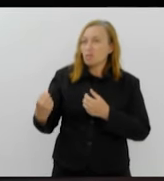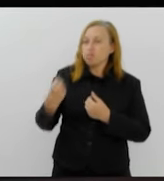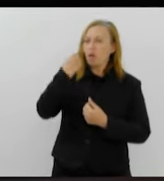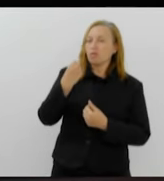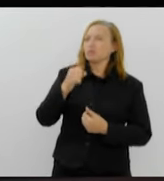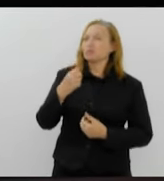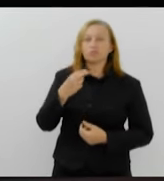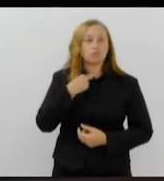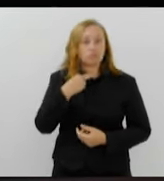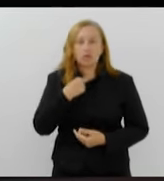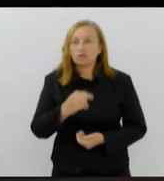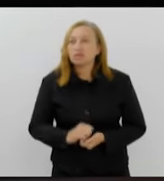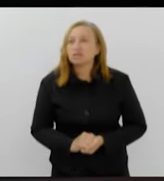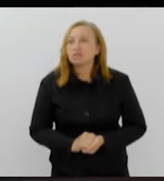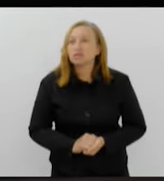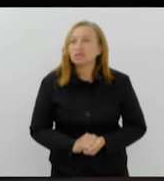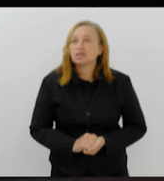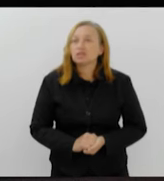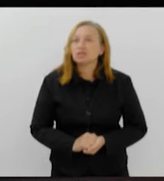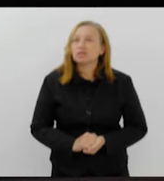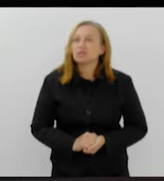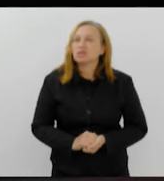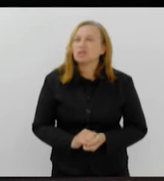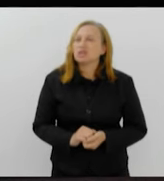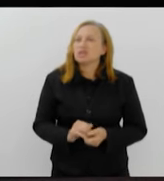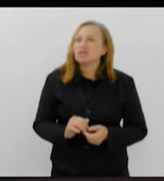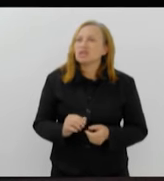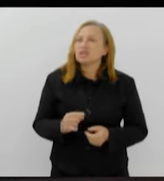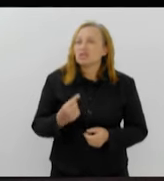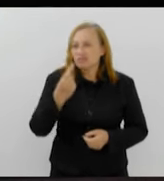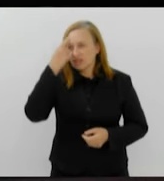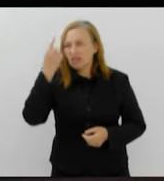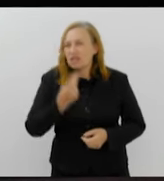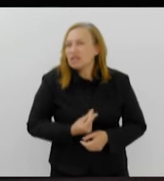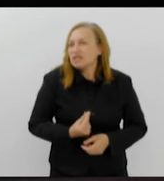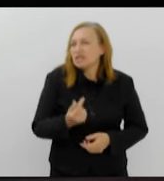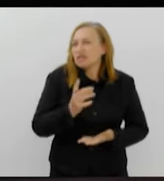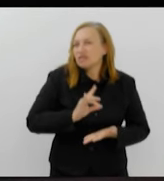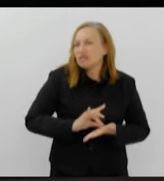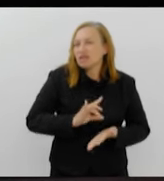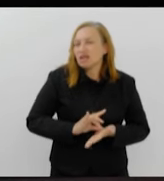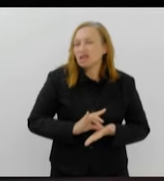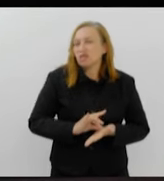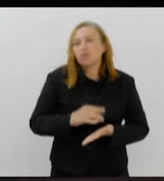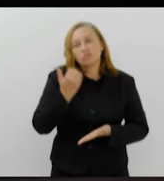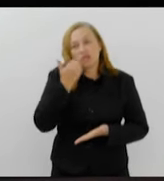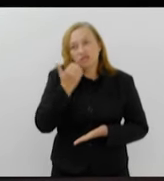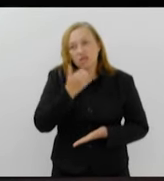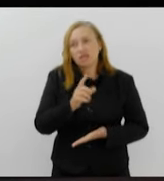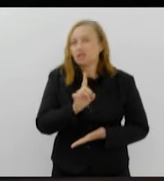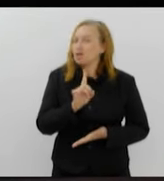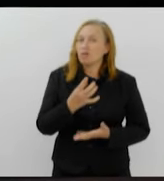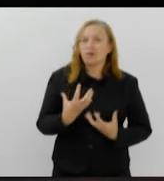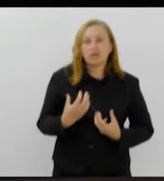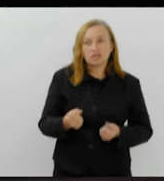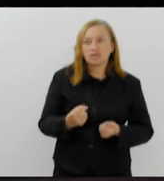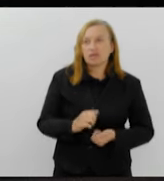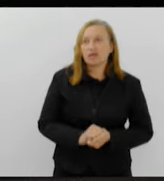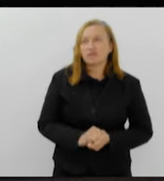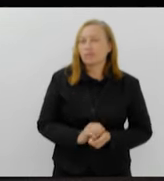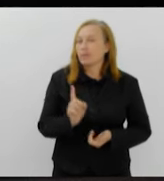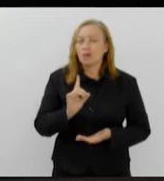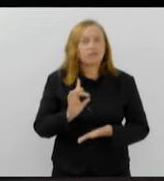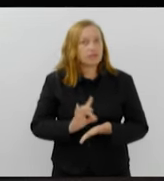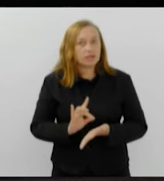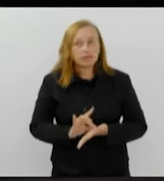né e isso ser distorcido e ele sair na verdade como vilão então isso nós não vamos permitir porque isso não é